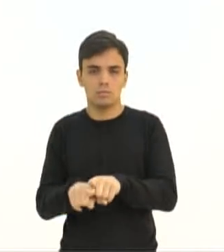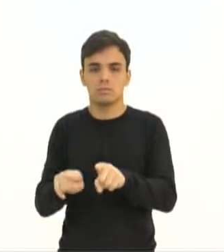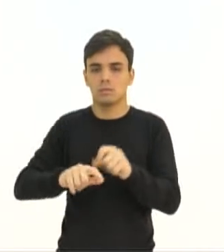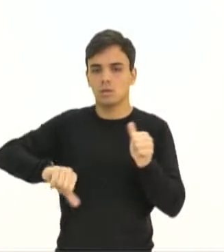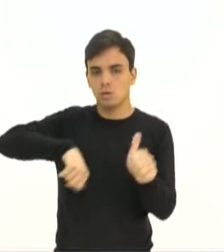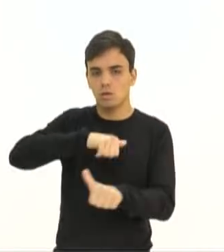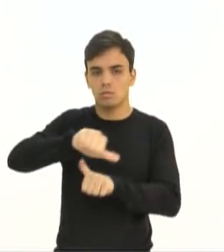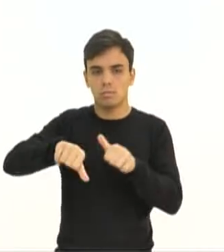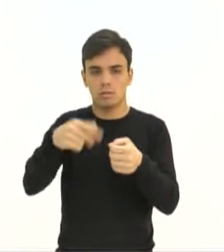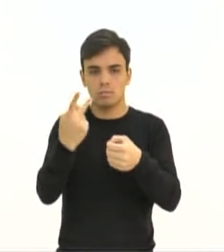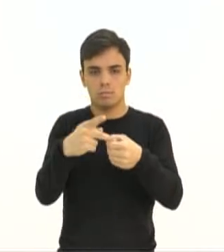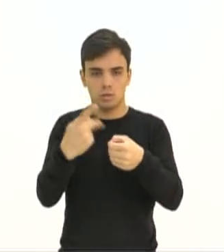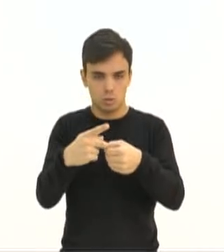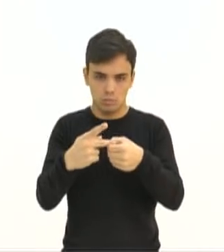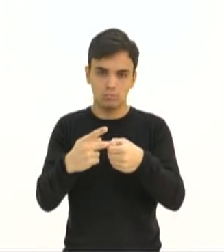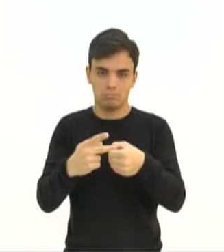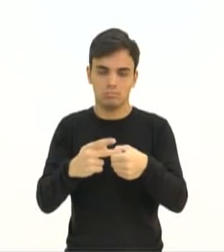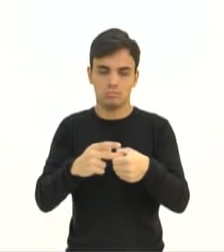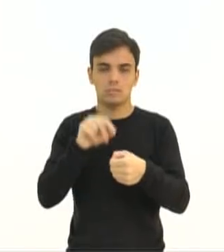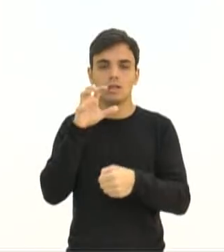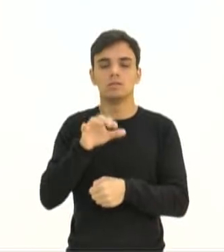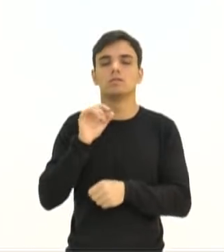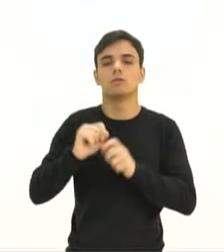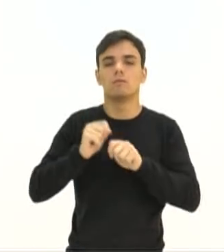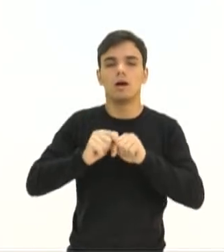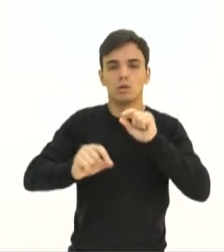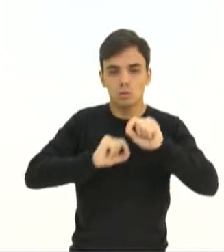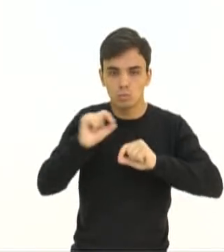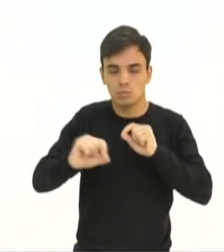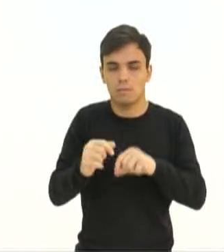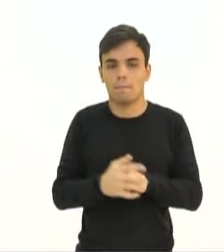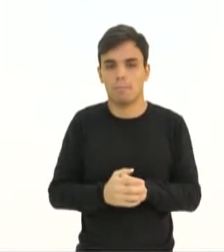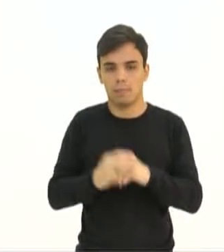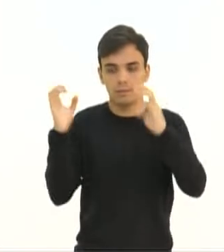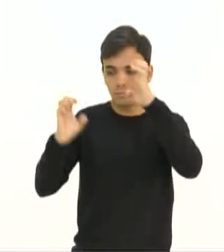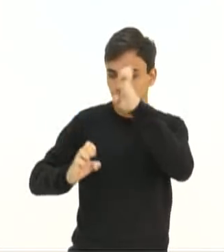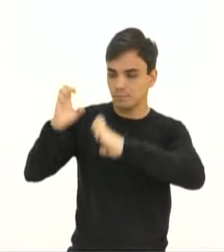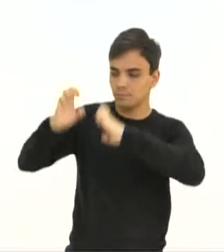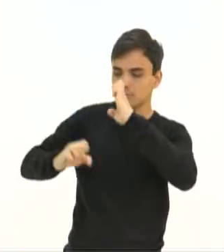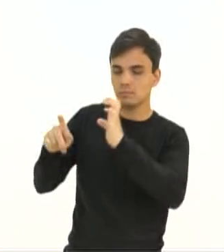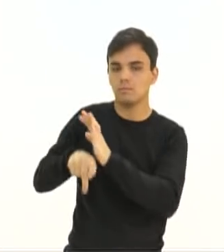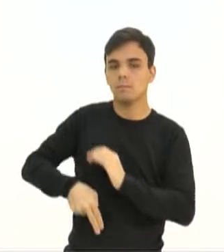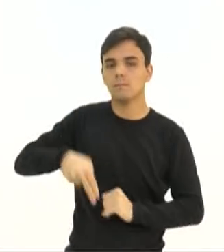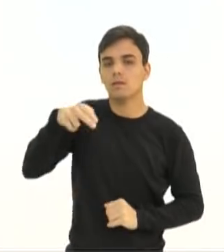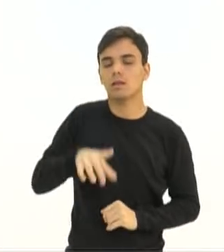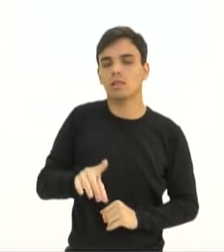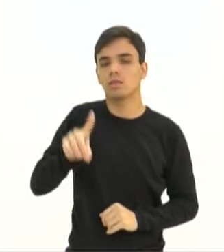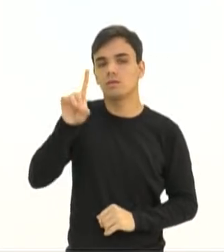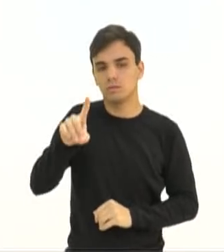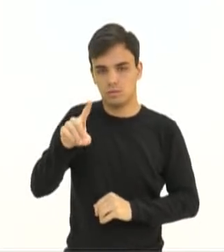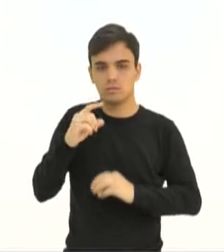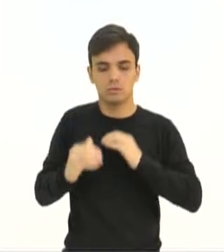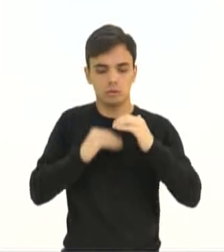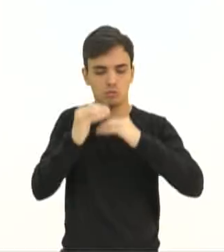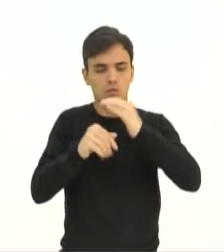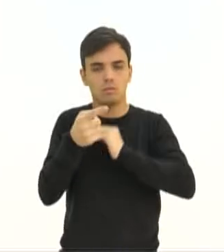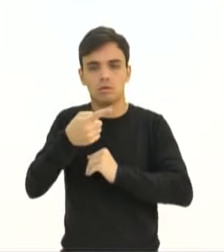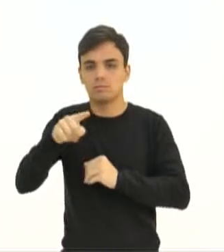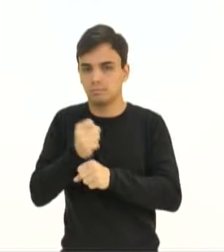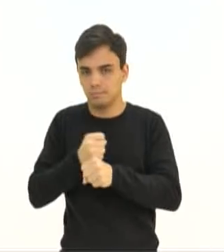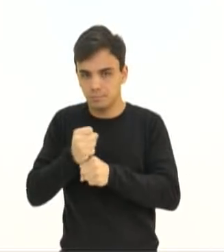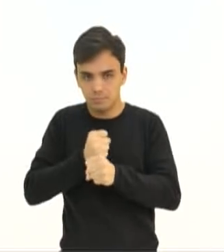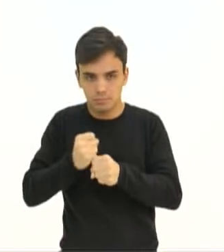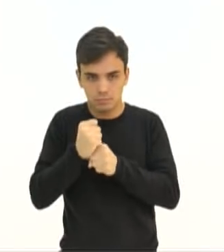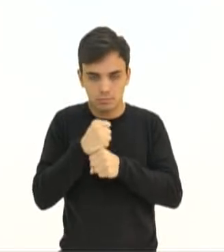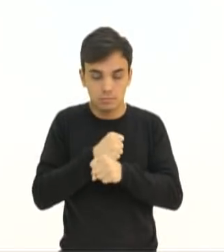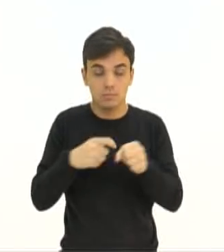é explorado ali na região. Então, isso faz com que a indústria no Nordeste se desenvolva bastante nos últimos anos. Também